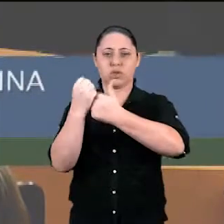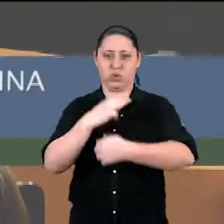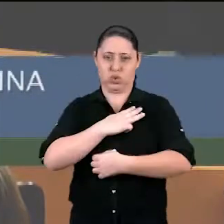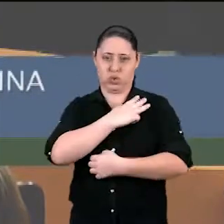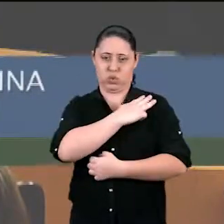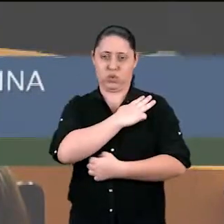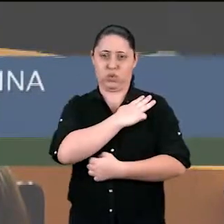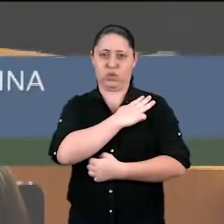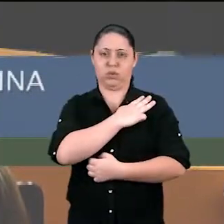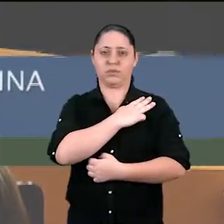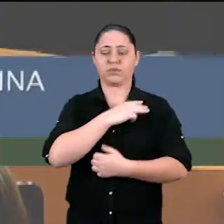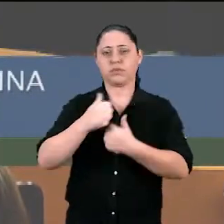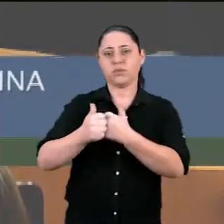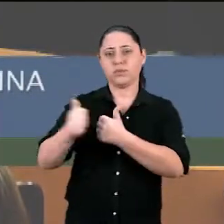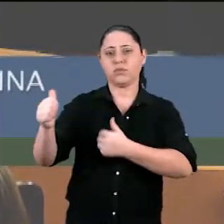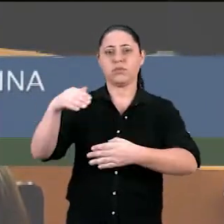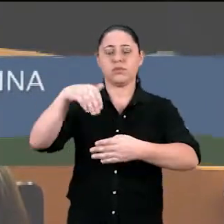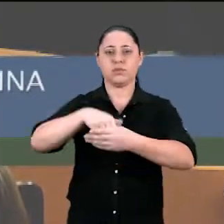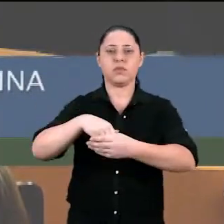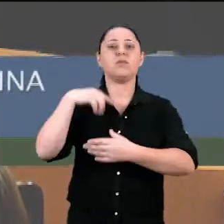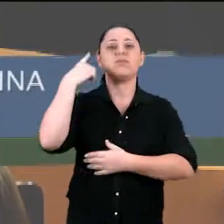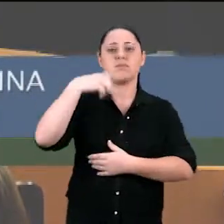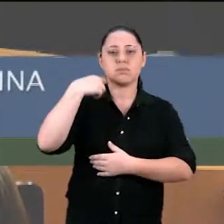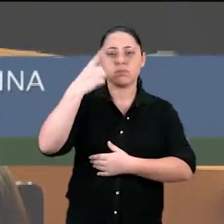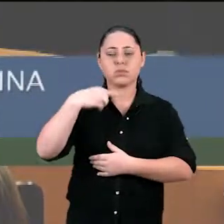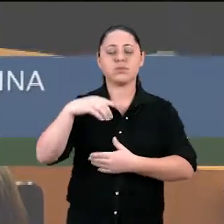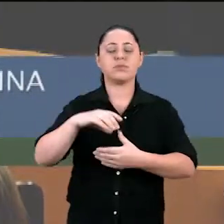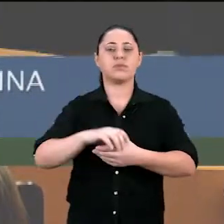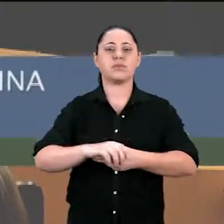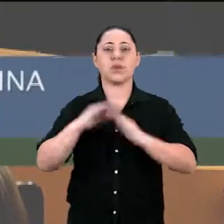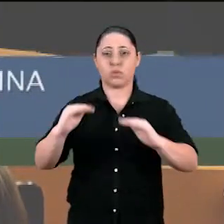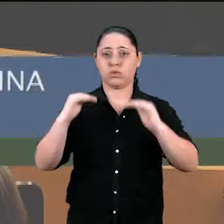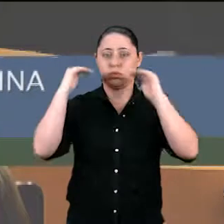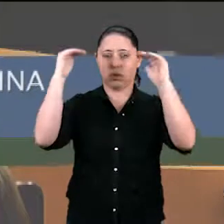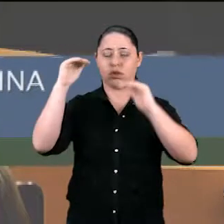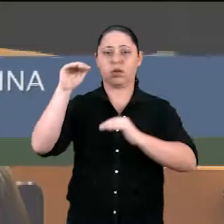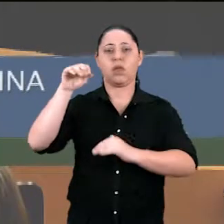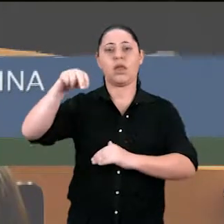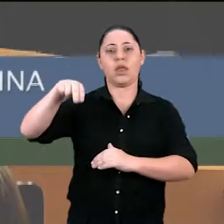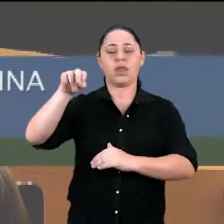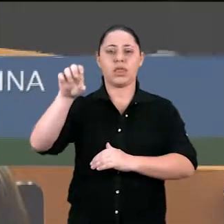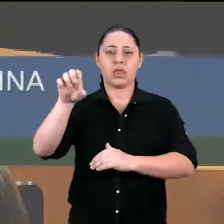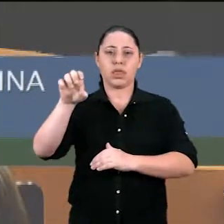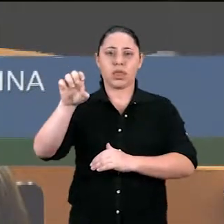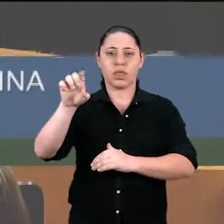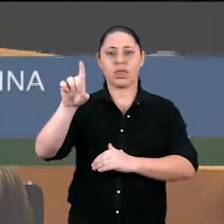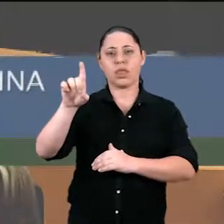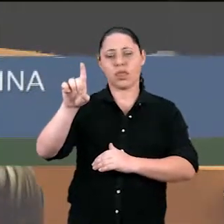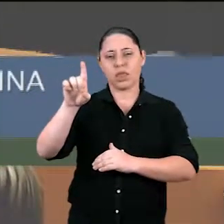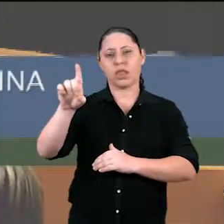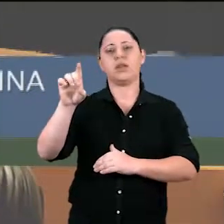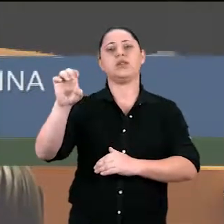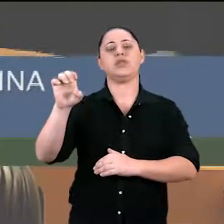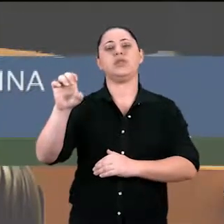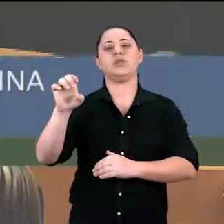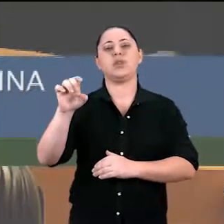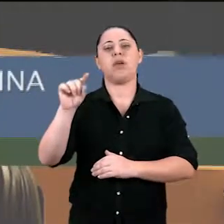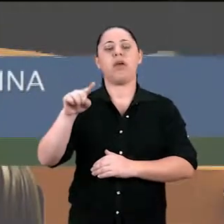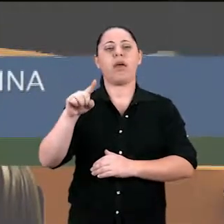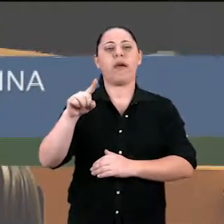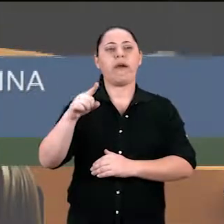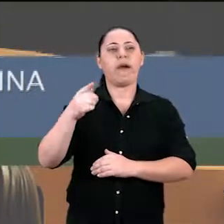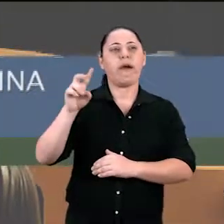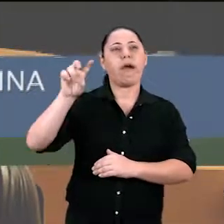Tribunal Eleitoral e advogado. O desembargador Neide Barros Belo Filho, meu conterrâneo,